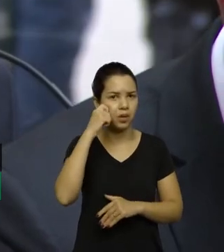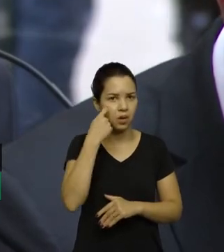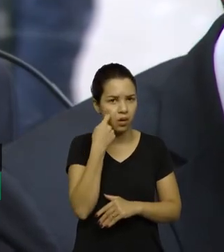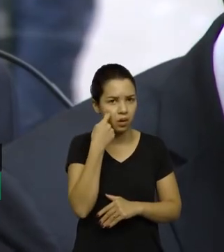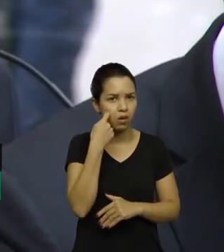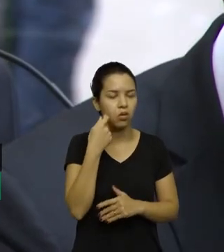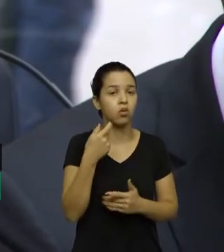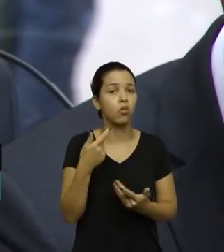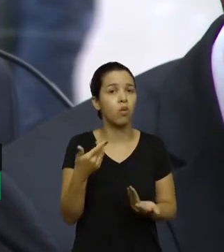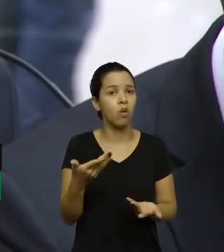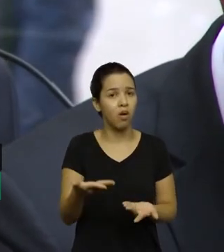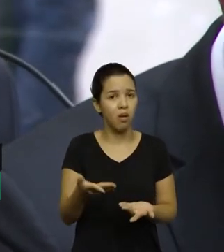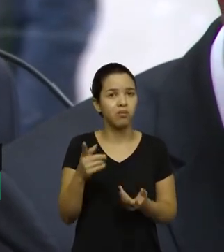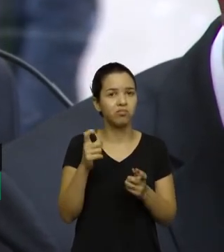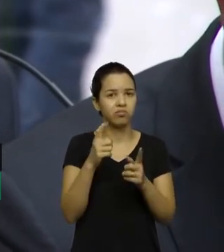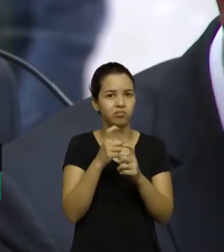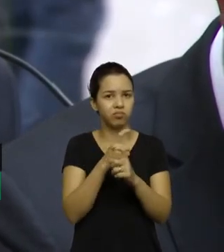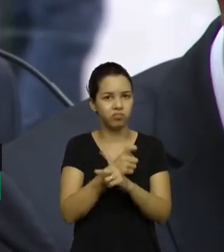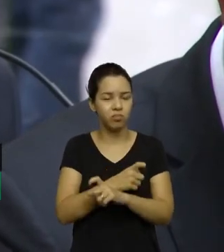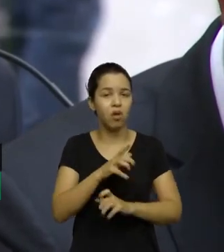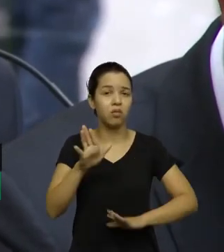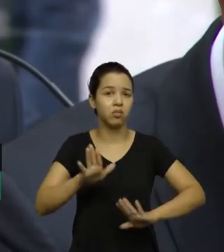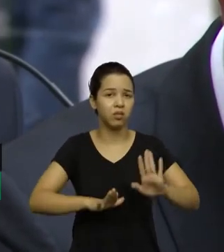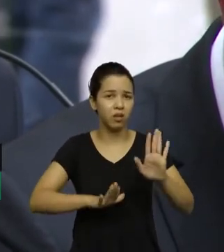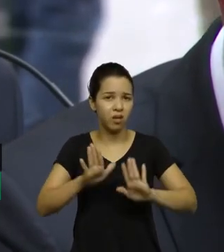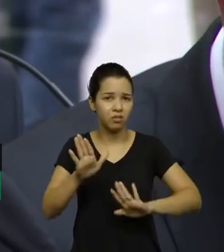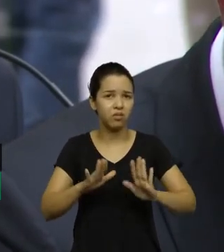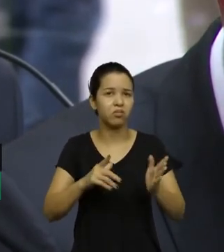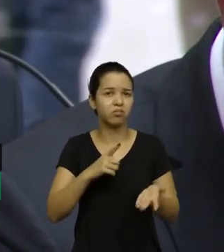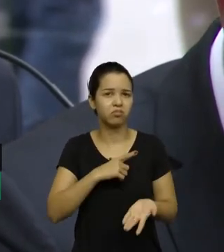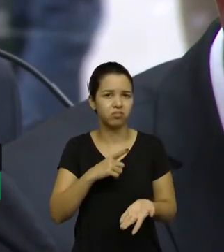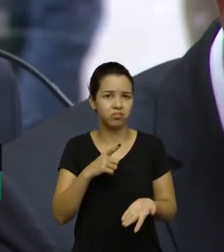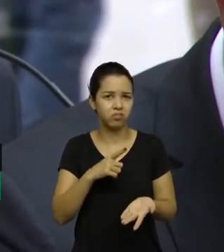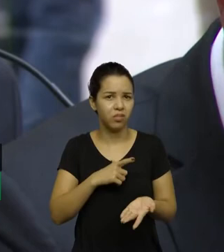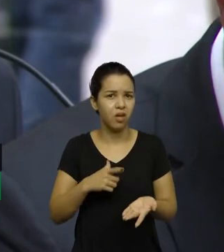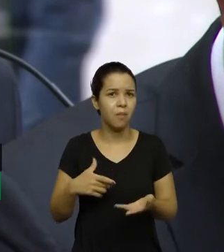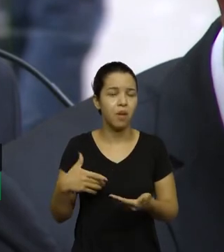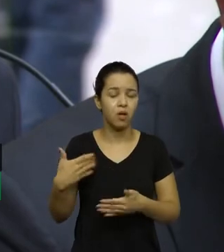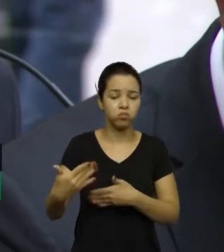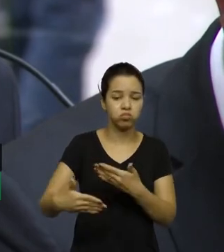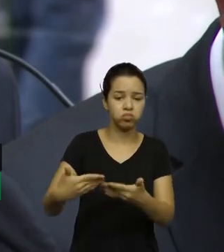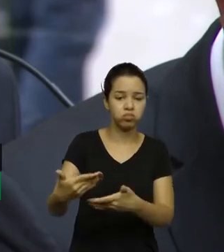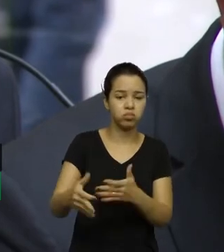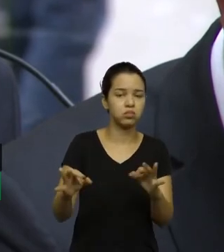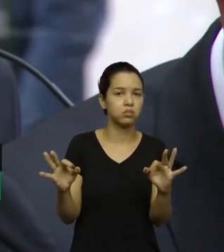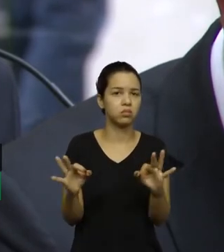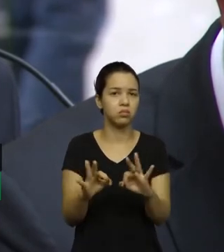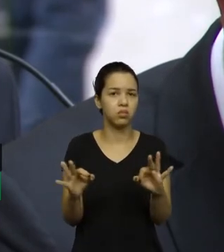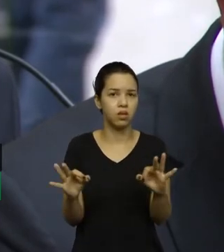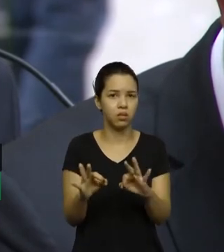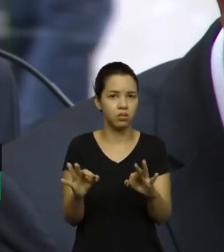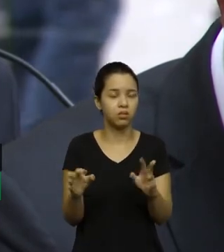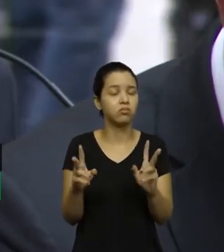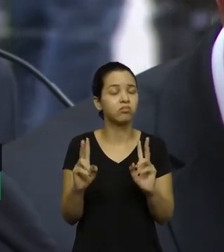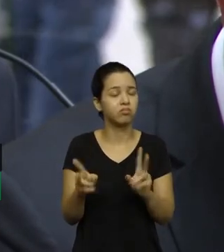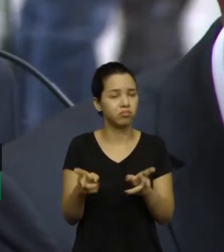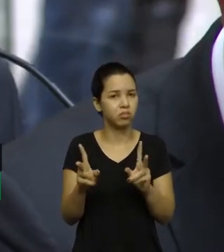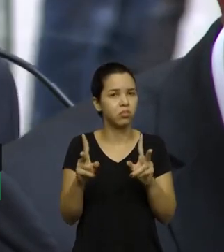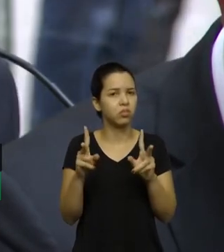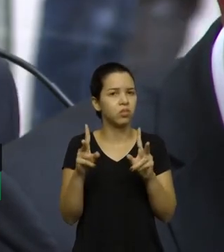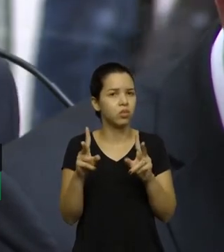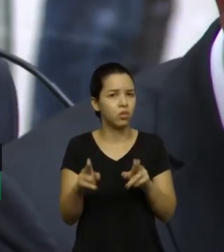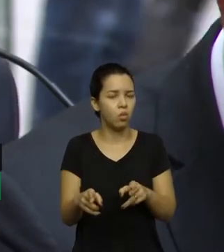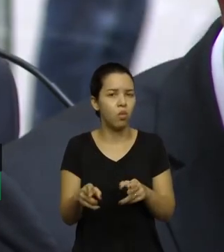feitas, grande parte desertas, e a coisa não vai para frente. A mesma coisa pode-se dizer na